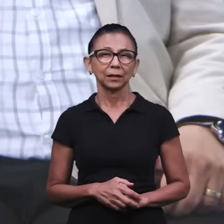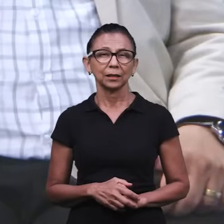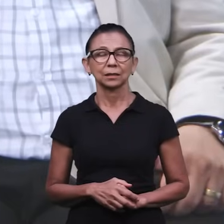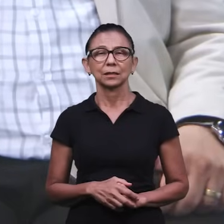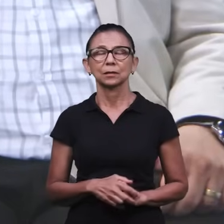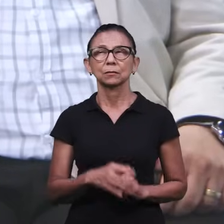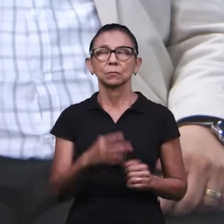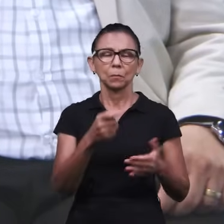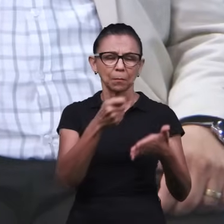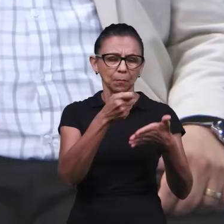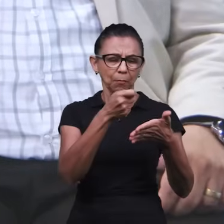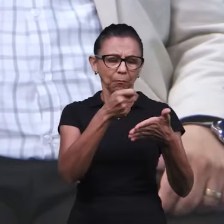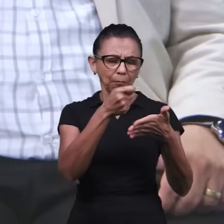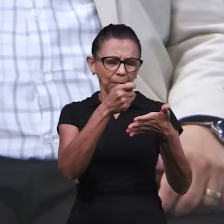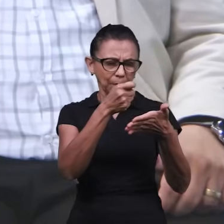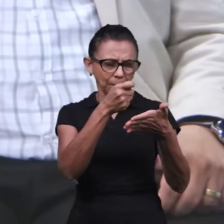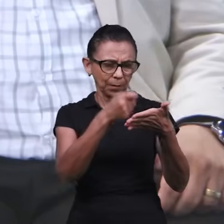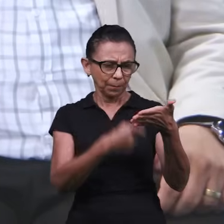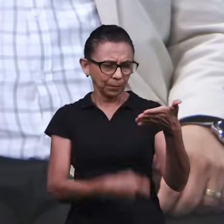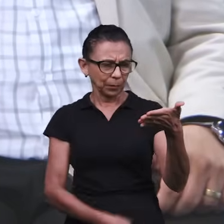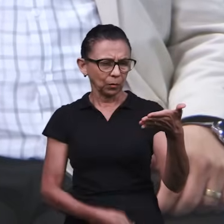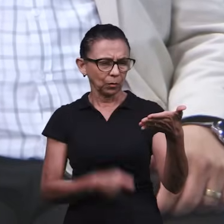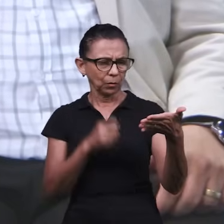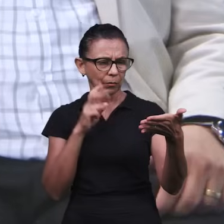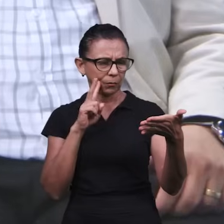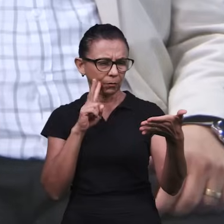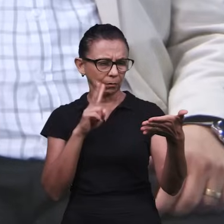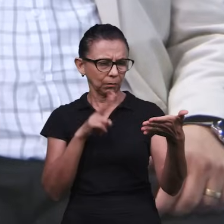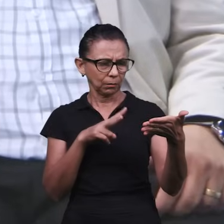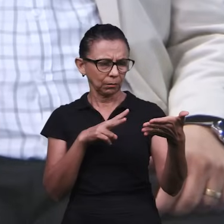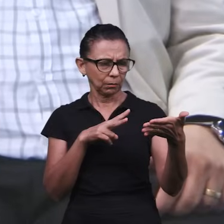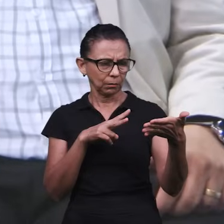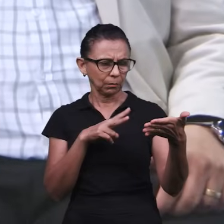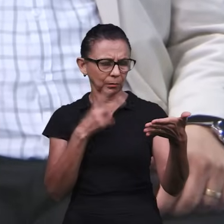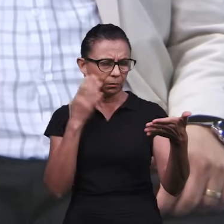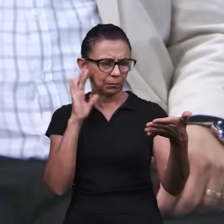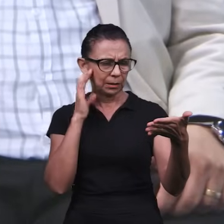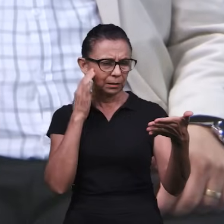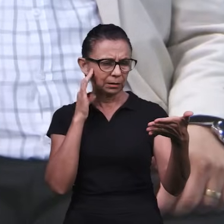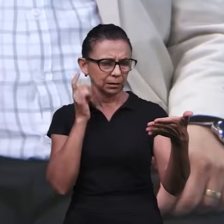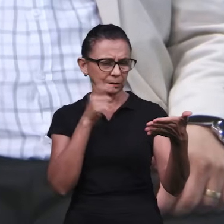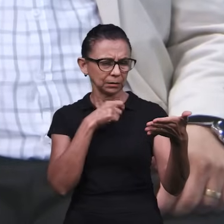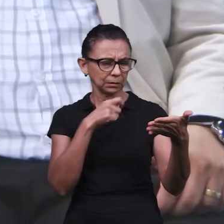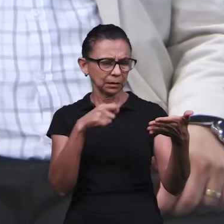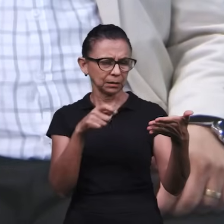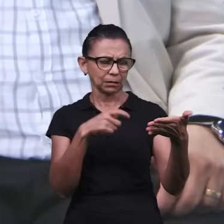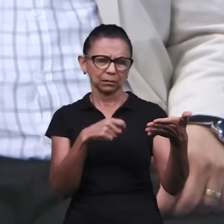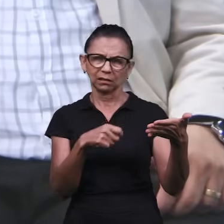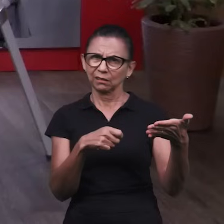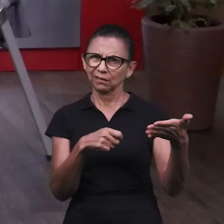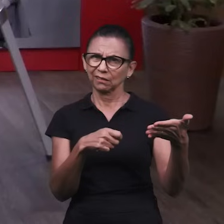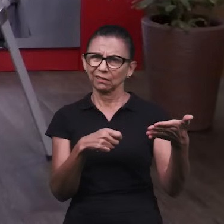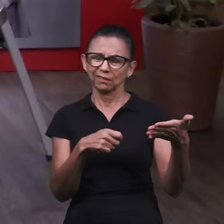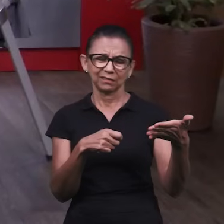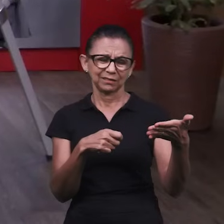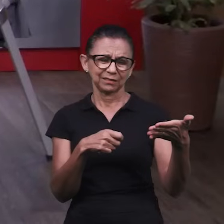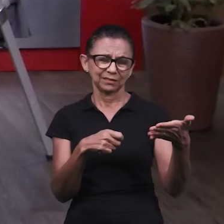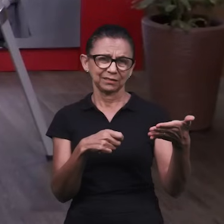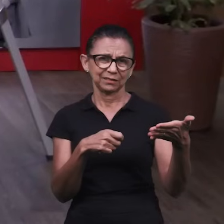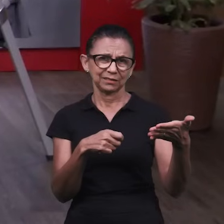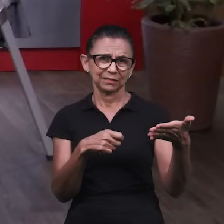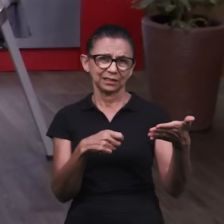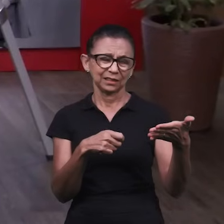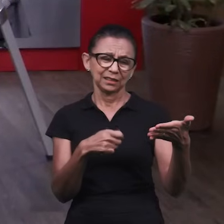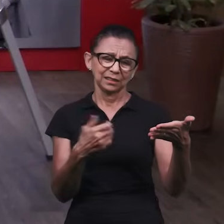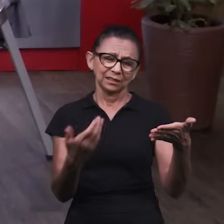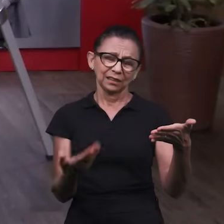numa prova, olhando para aquele papel e entendendo o que está escrito, é muita exigência. Às vezes eles ficam